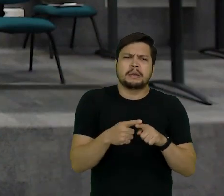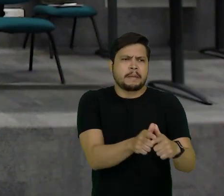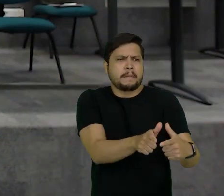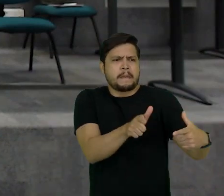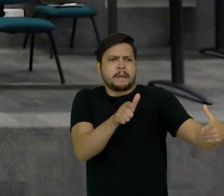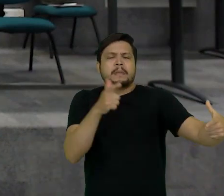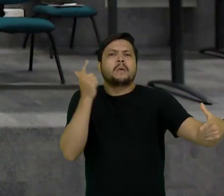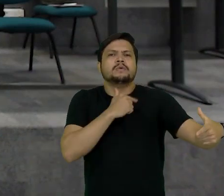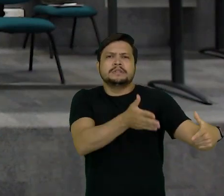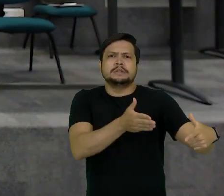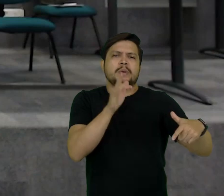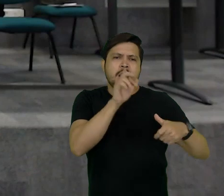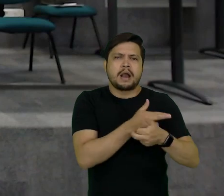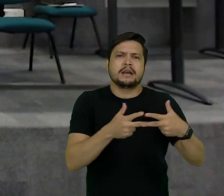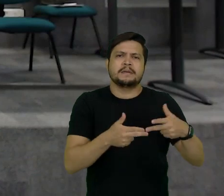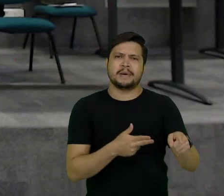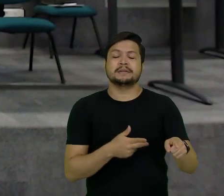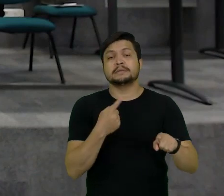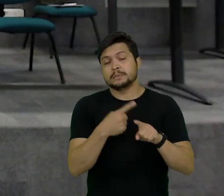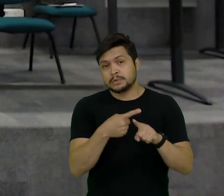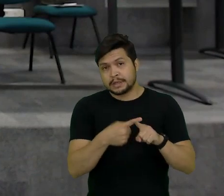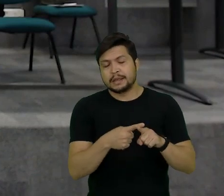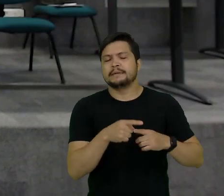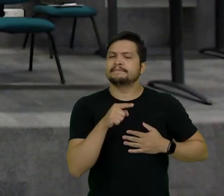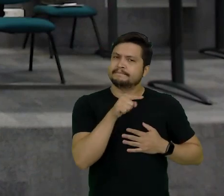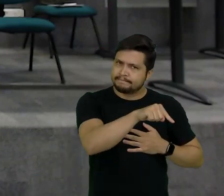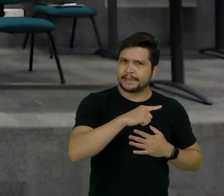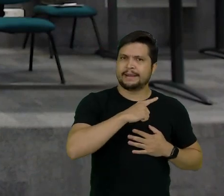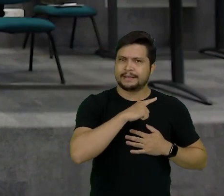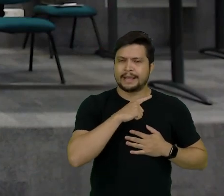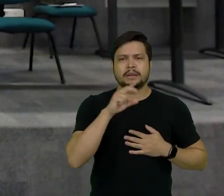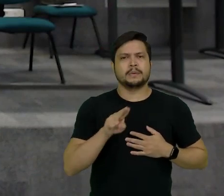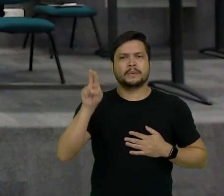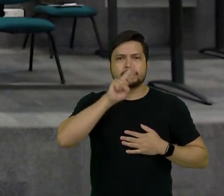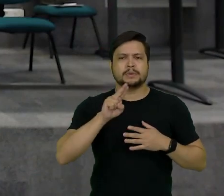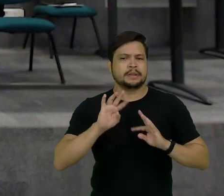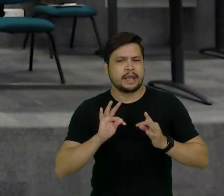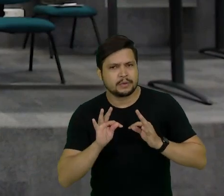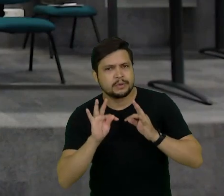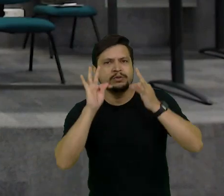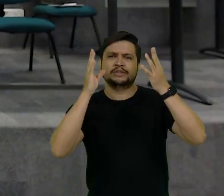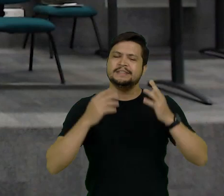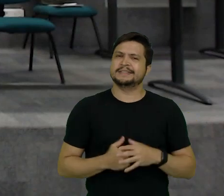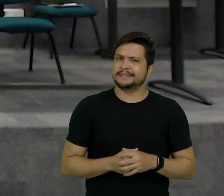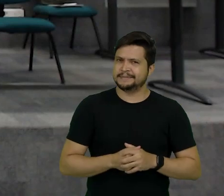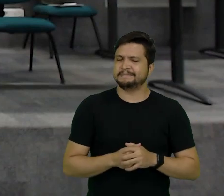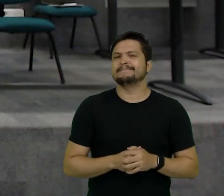gente sabe produzir nas condições de seca. E nós estamos fazendo o que com isso? A gente está querendo disputar com os caras que